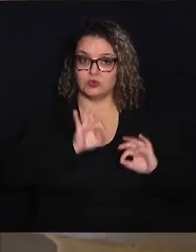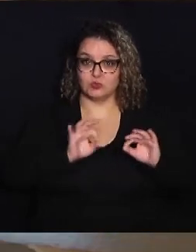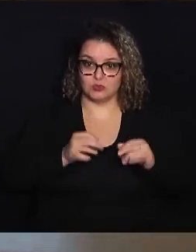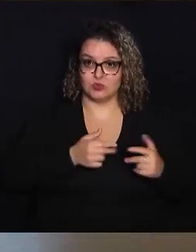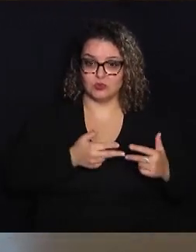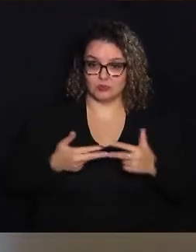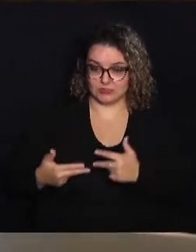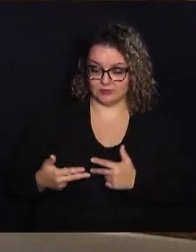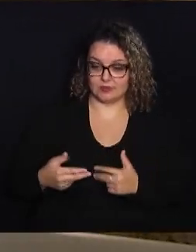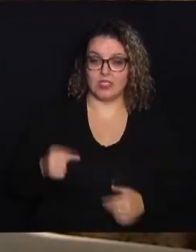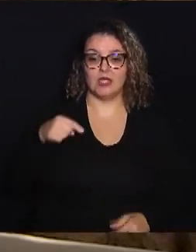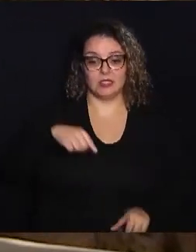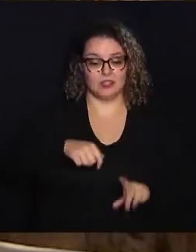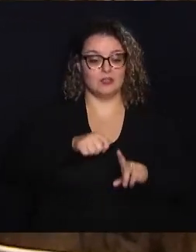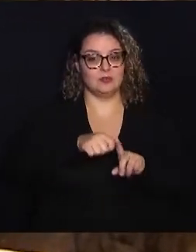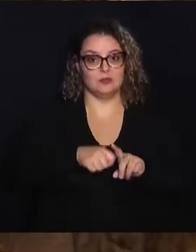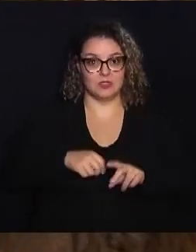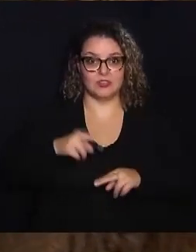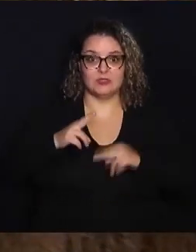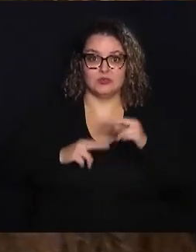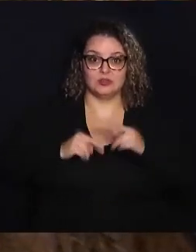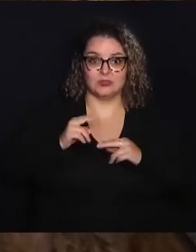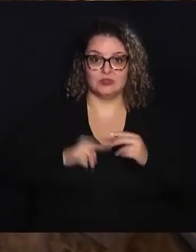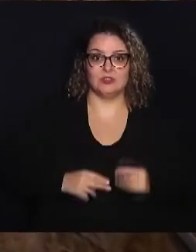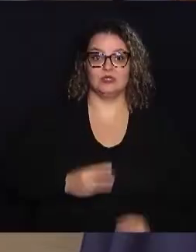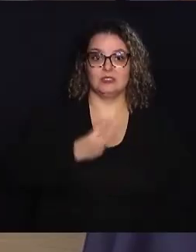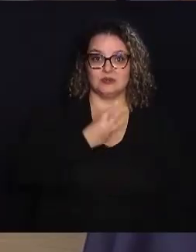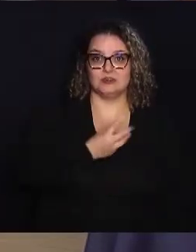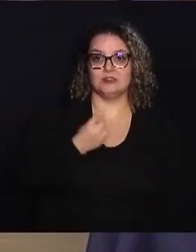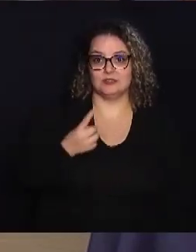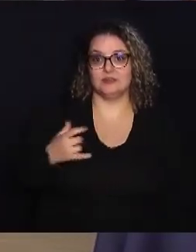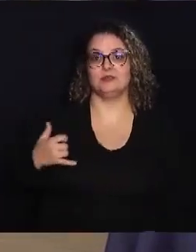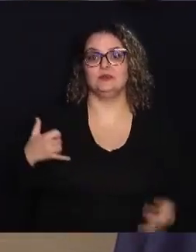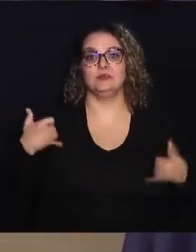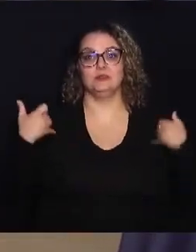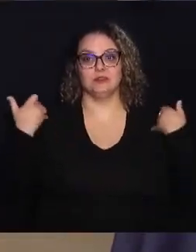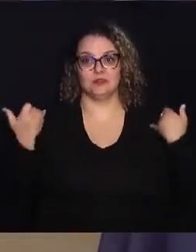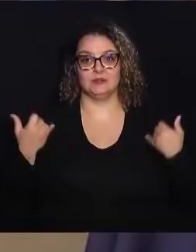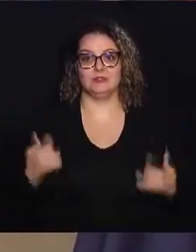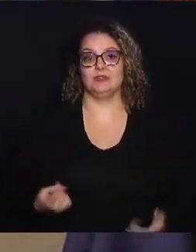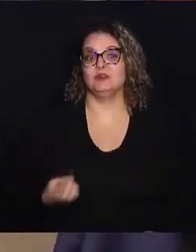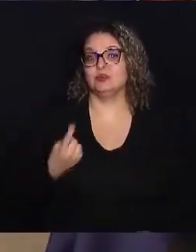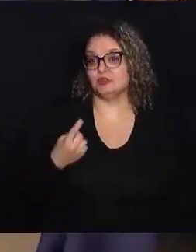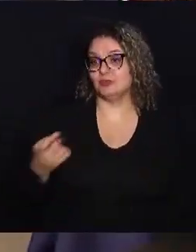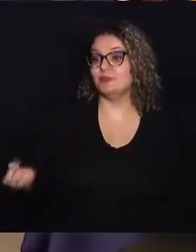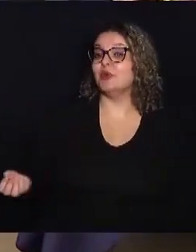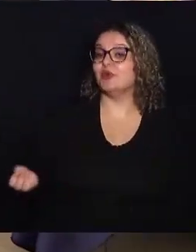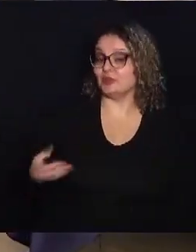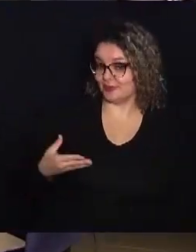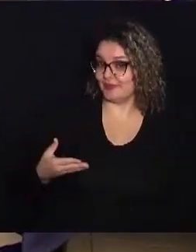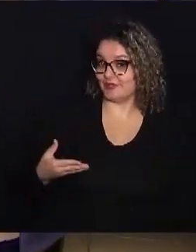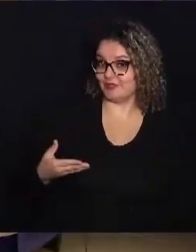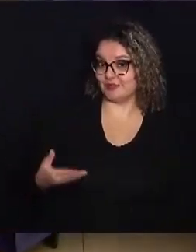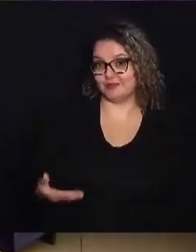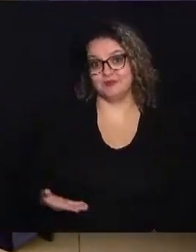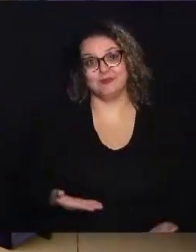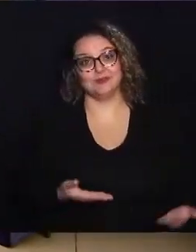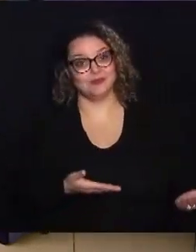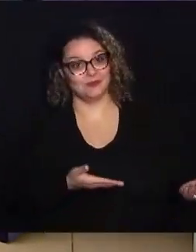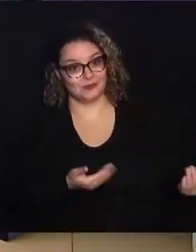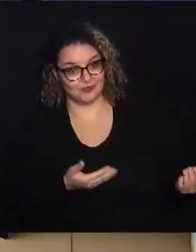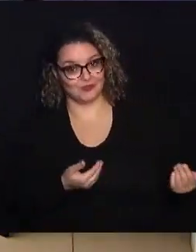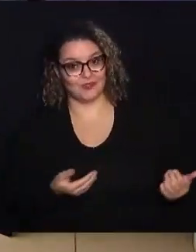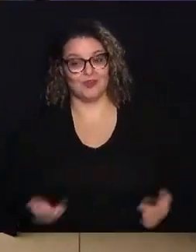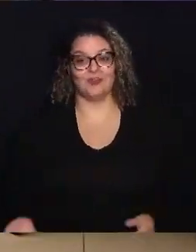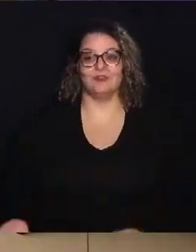o clima organizacional. E neste mês de junho, são 31 aniversariantes e uma novidade.